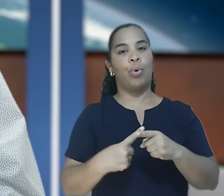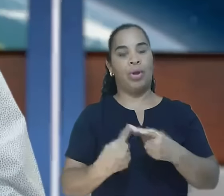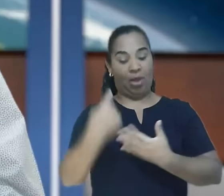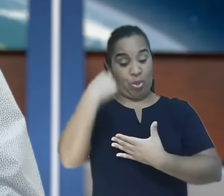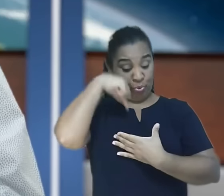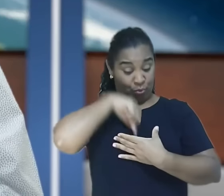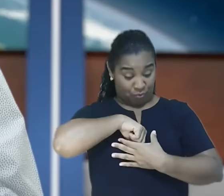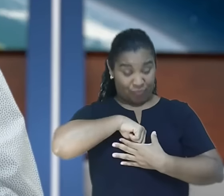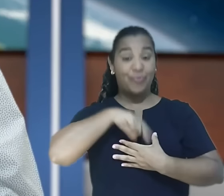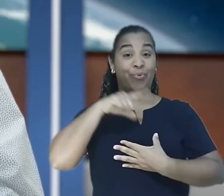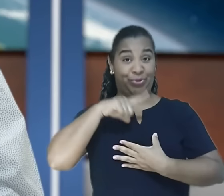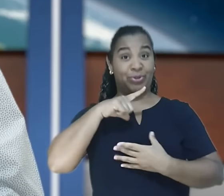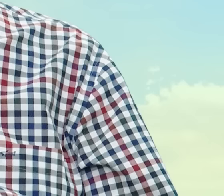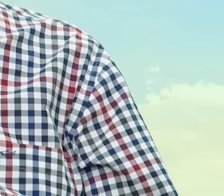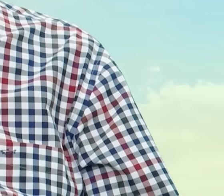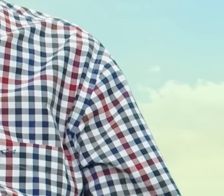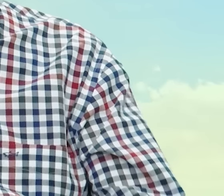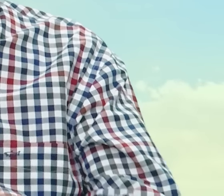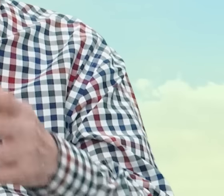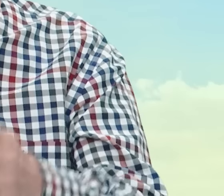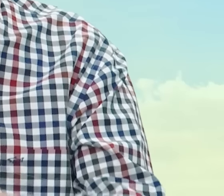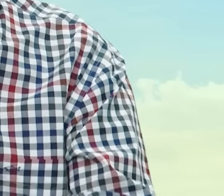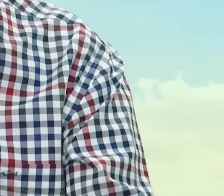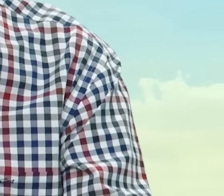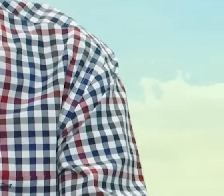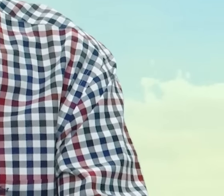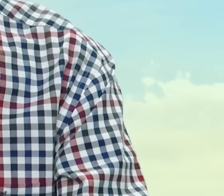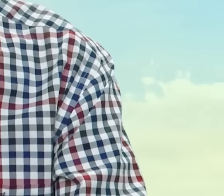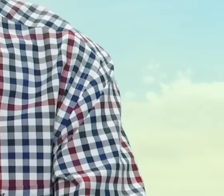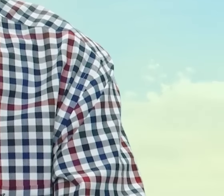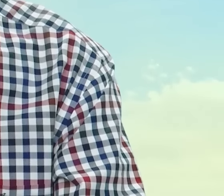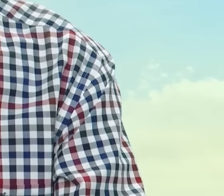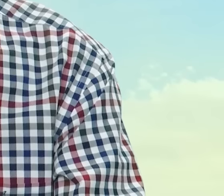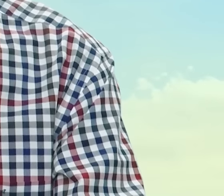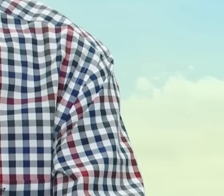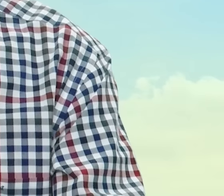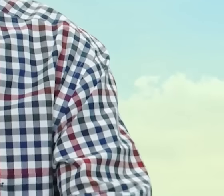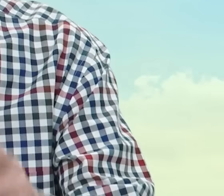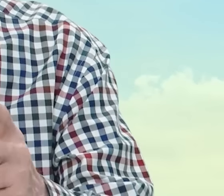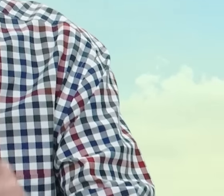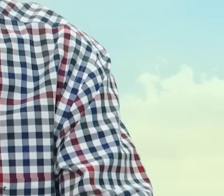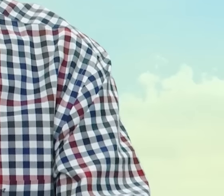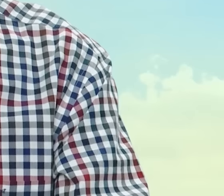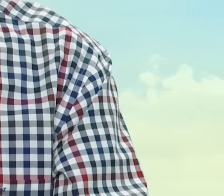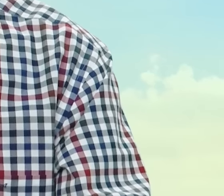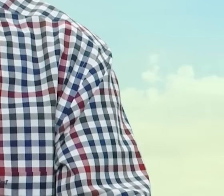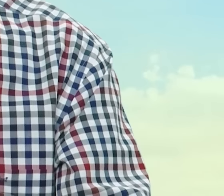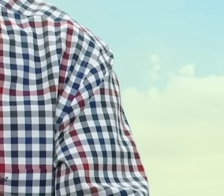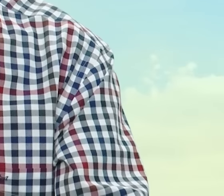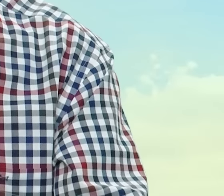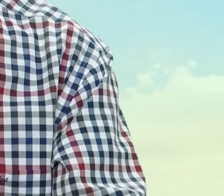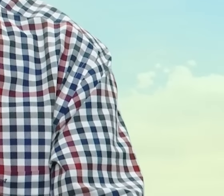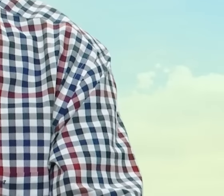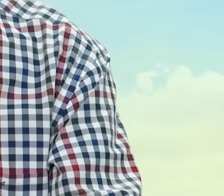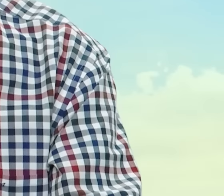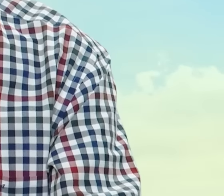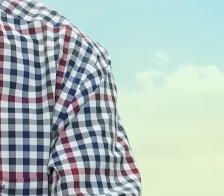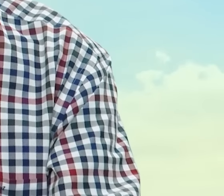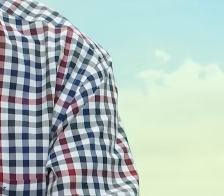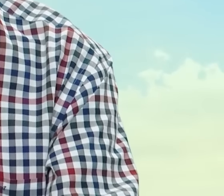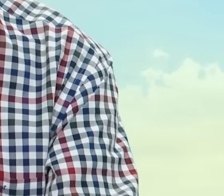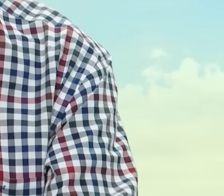Muito obrigado Uma notícia De júbilo Há pouco tempo A benfeitora